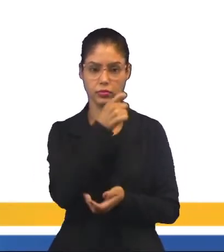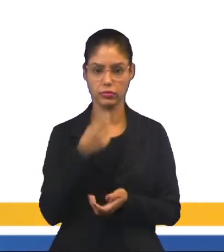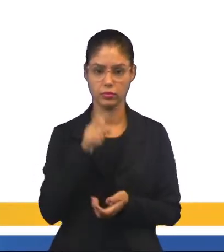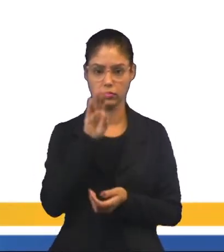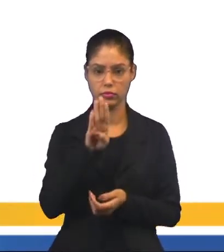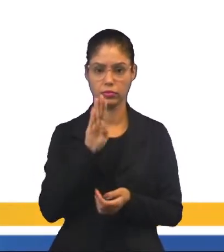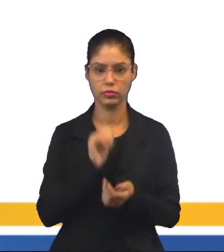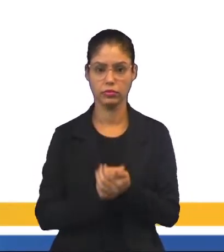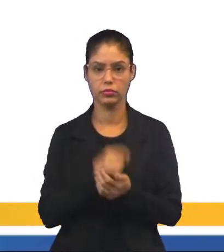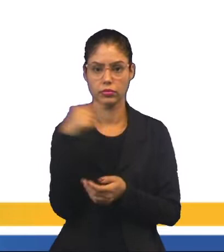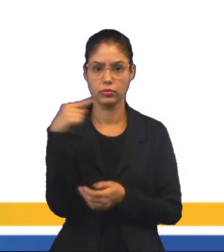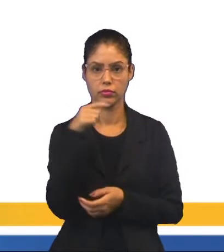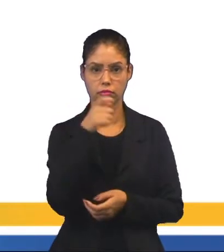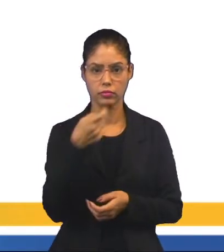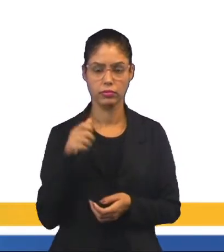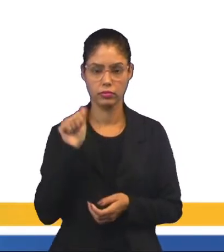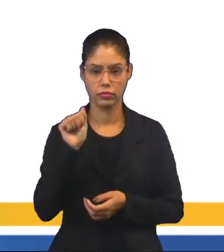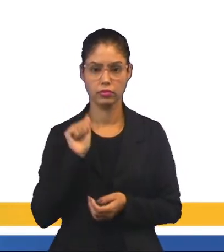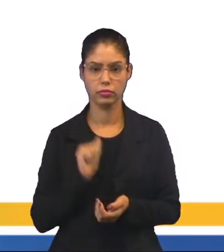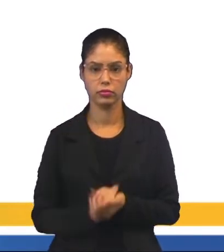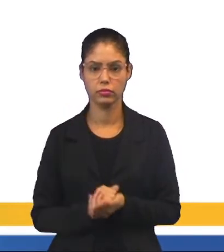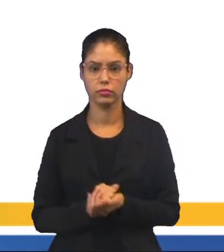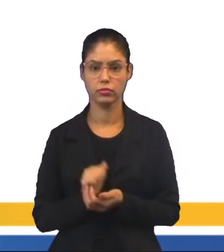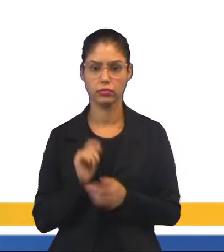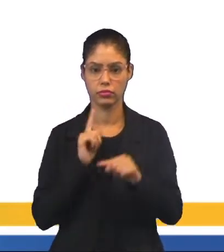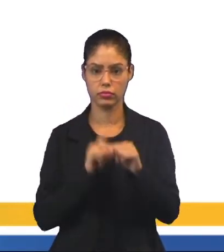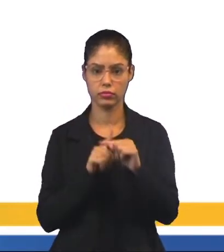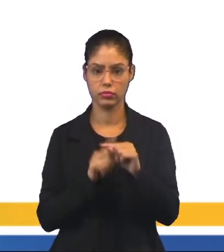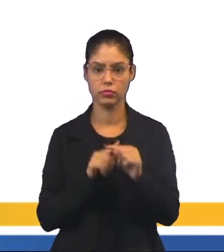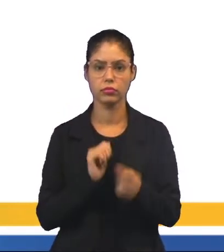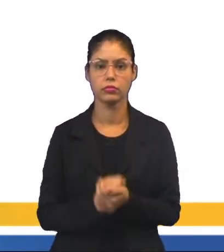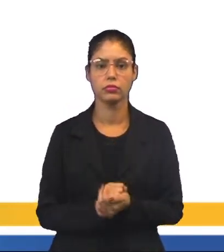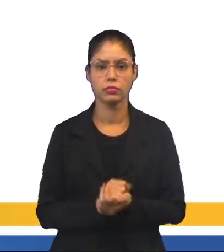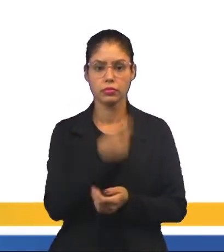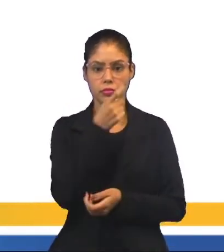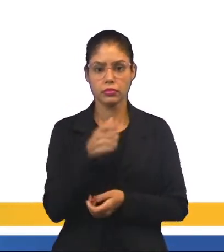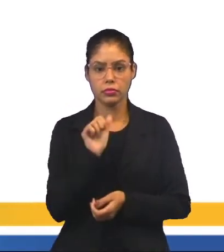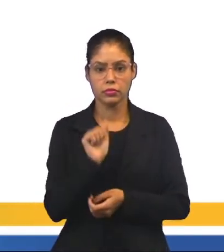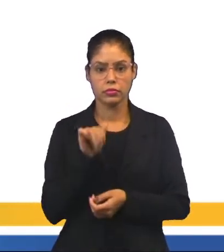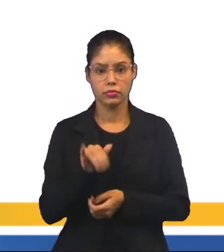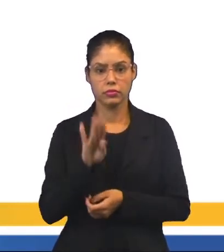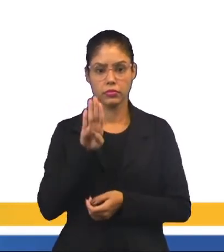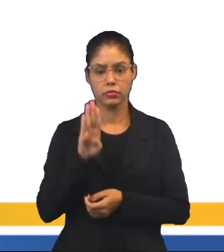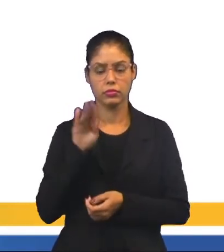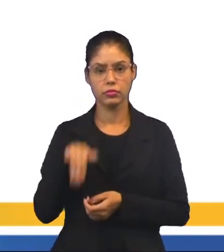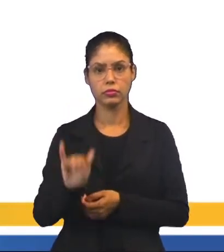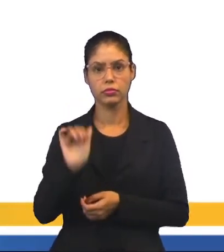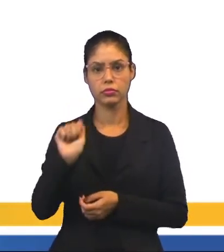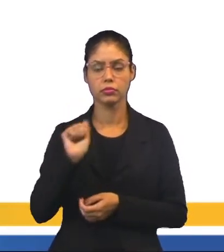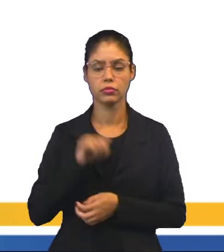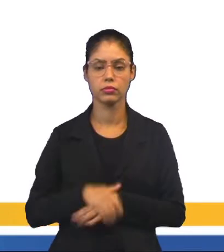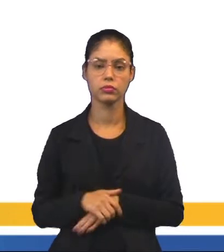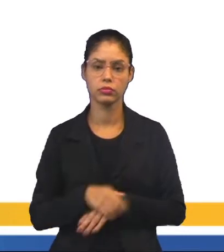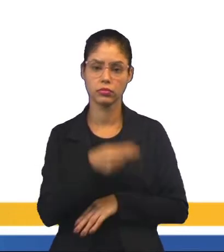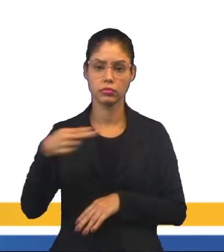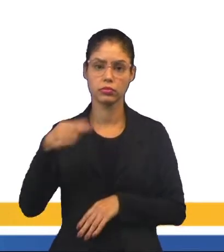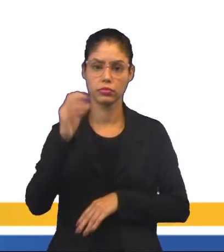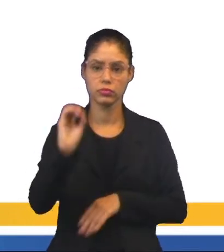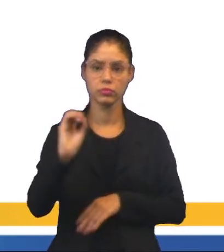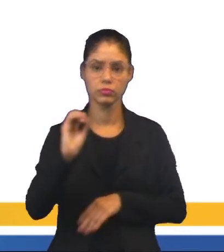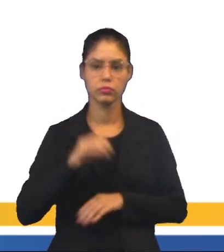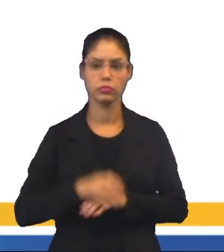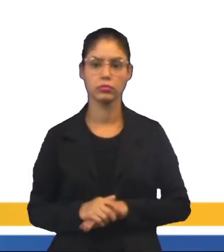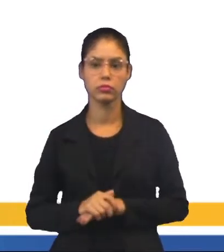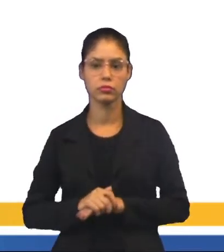B menos x de A, y mais x de A, y de B, y de